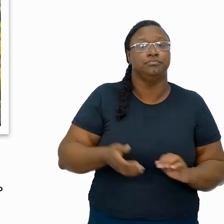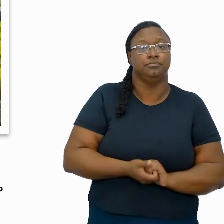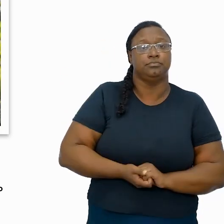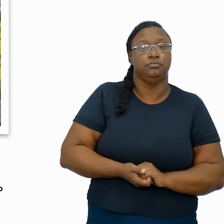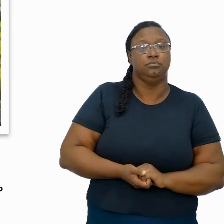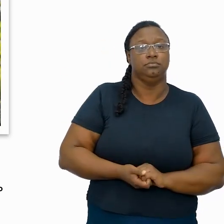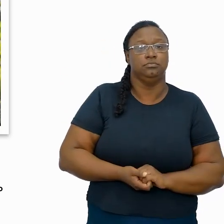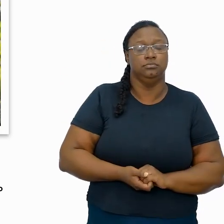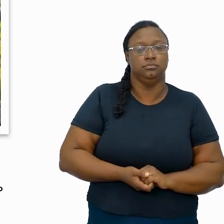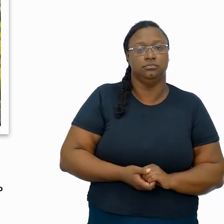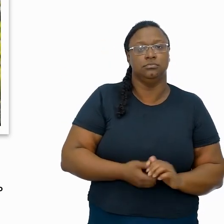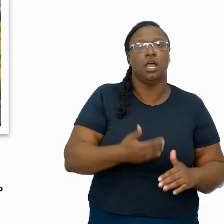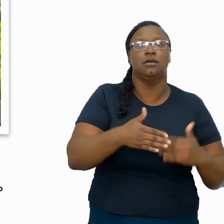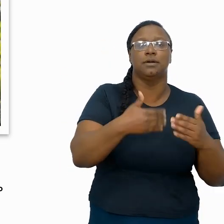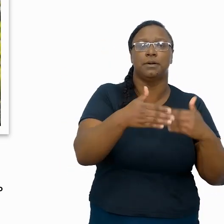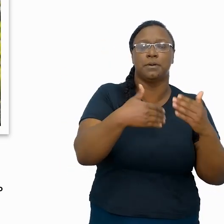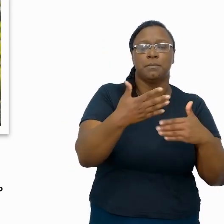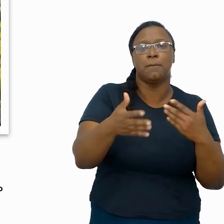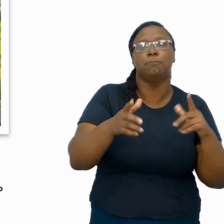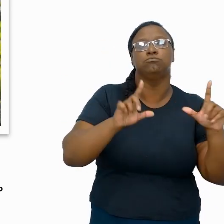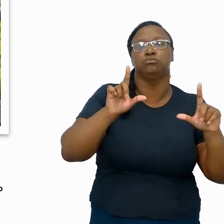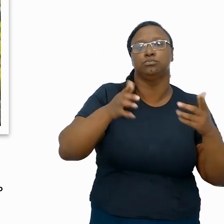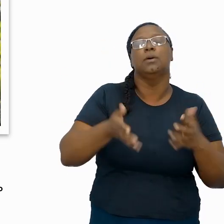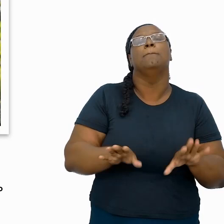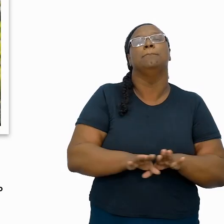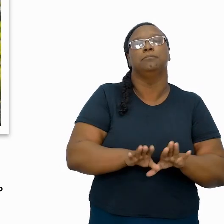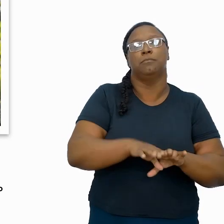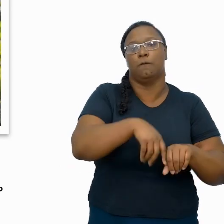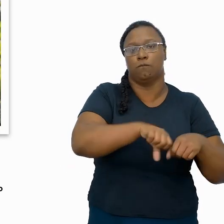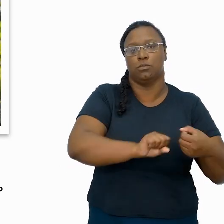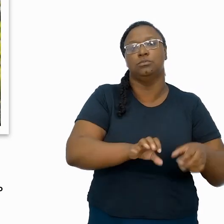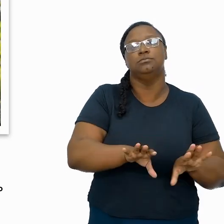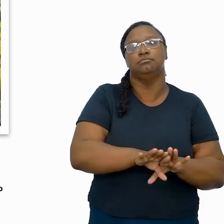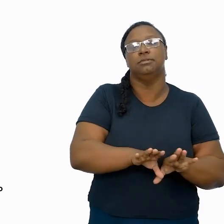esses assuntos ao longo das próximas formações também, né?